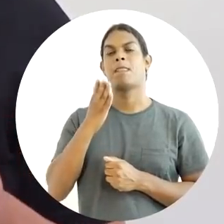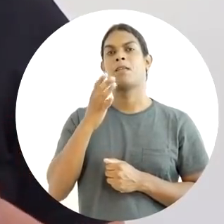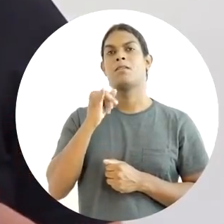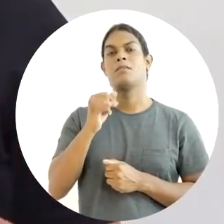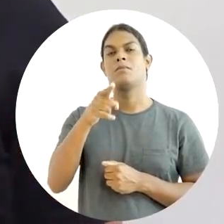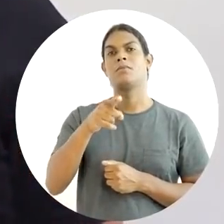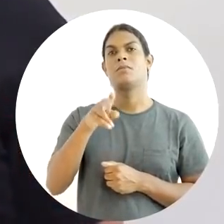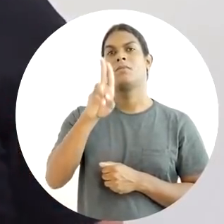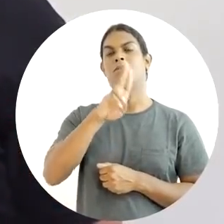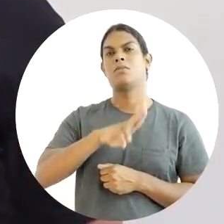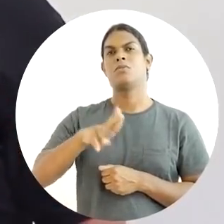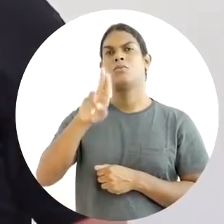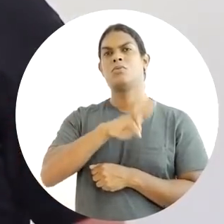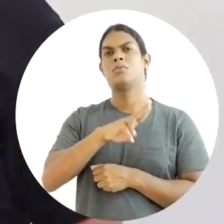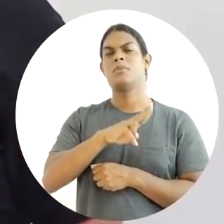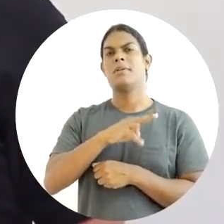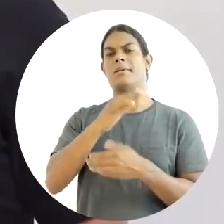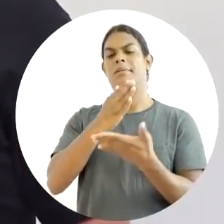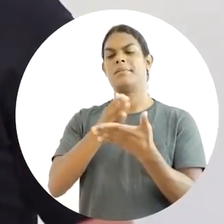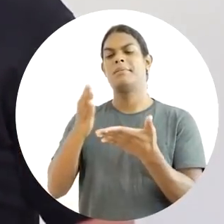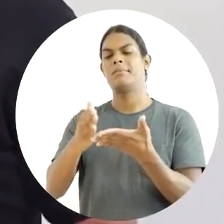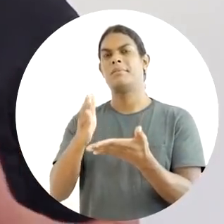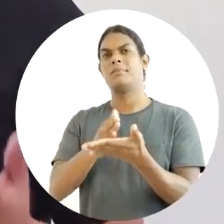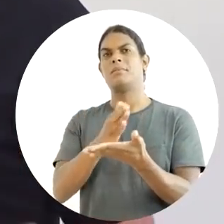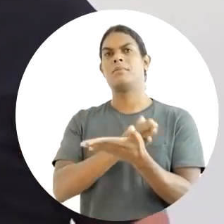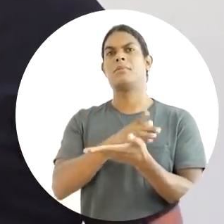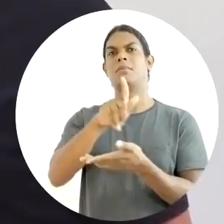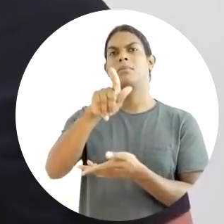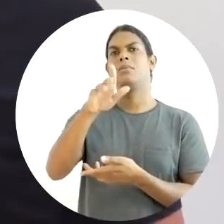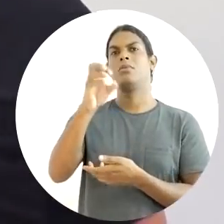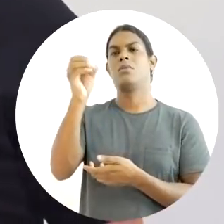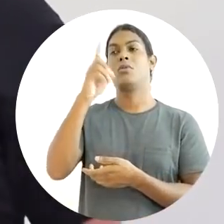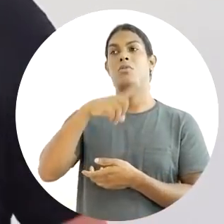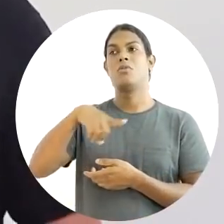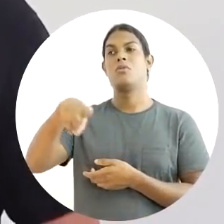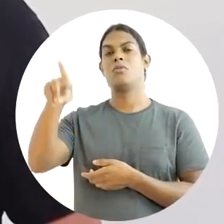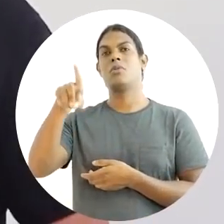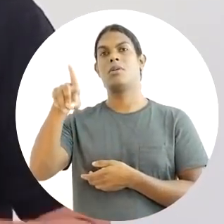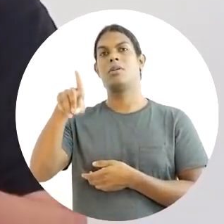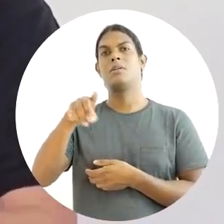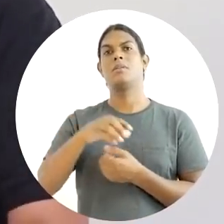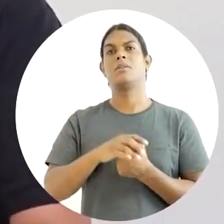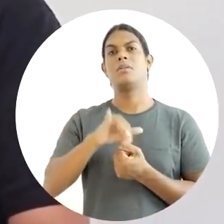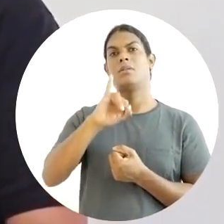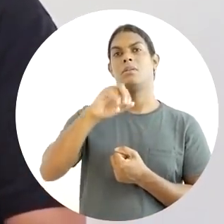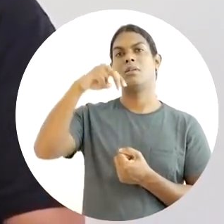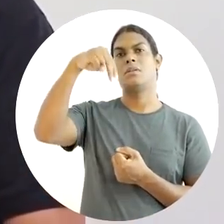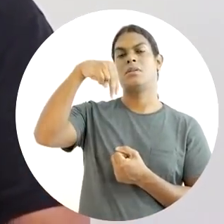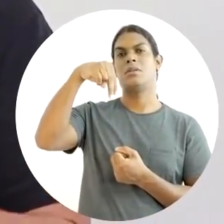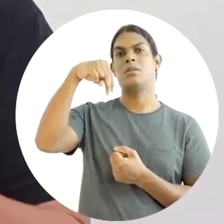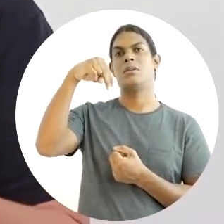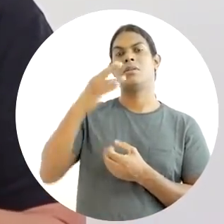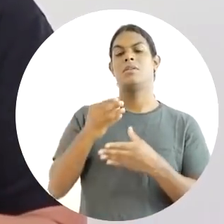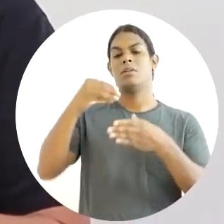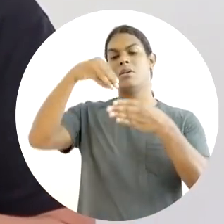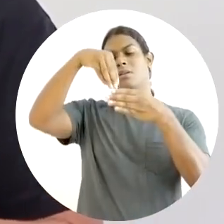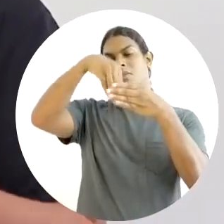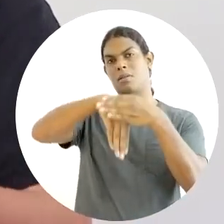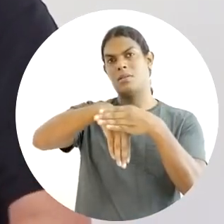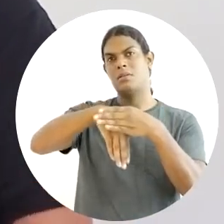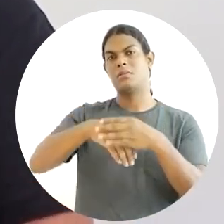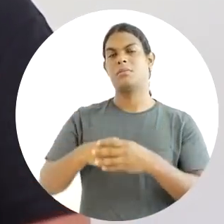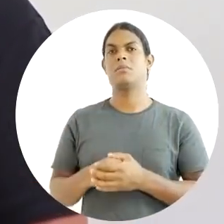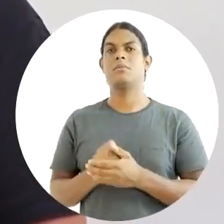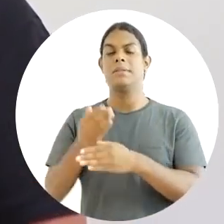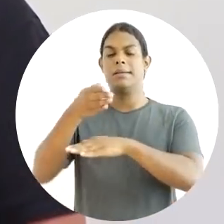go, ir, in, dentro. Então a gente não pode traduzir isso como ir para dentro, né? E sim seria